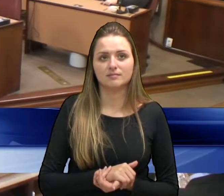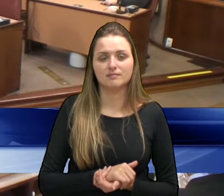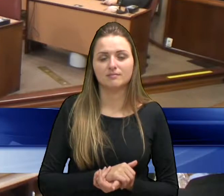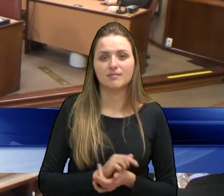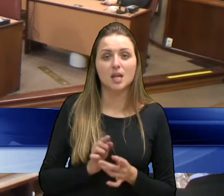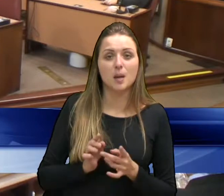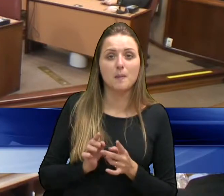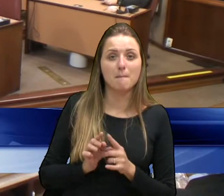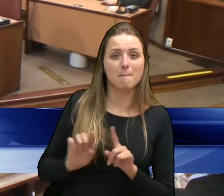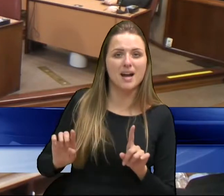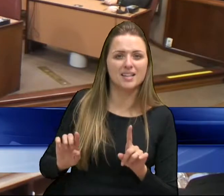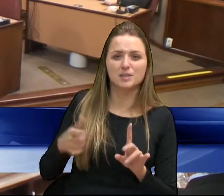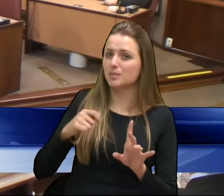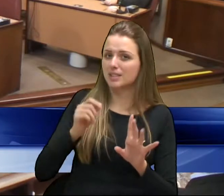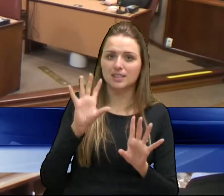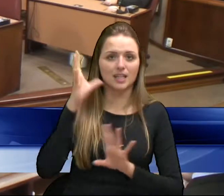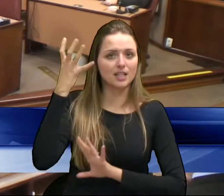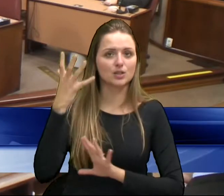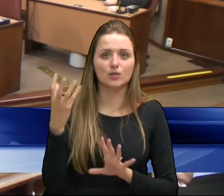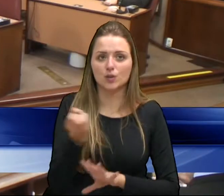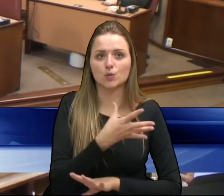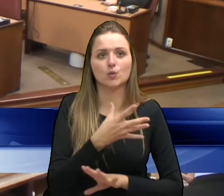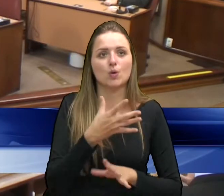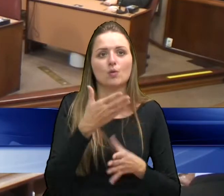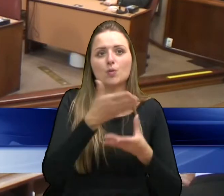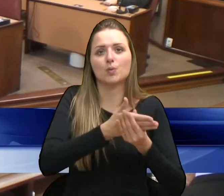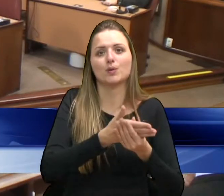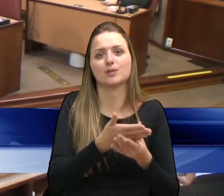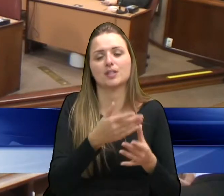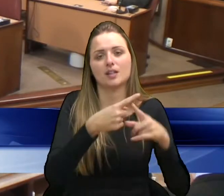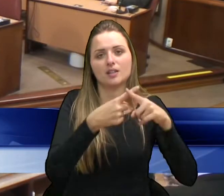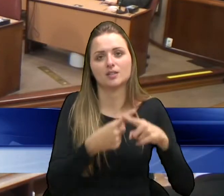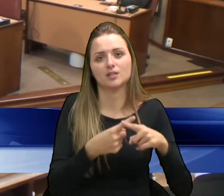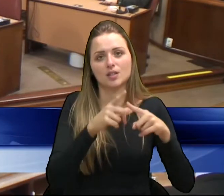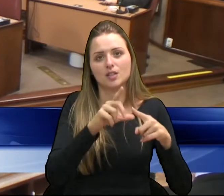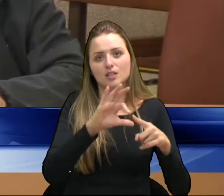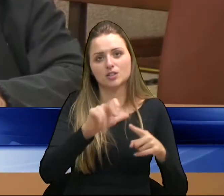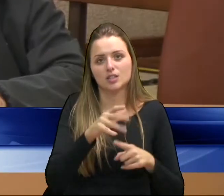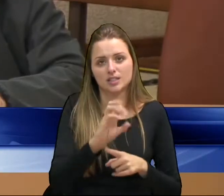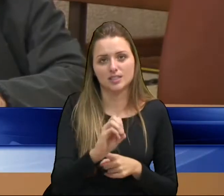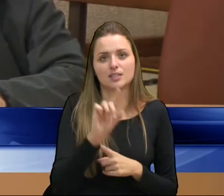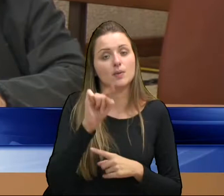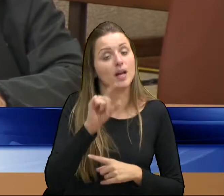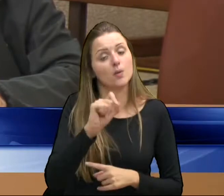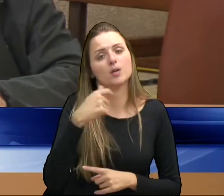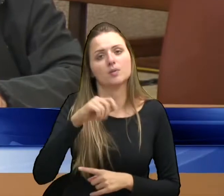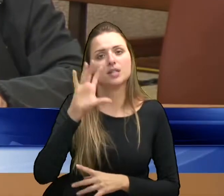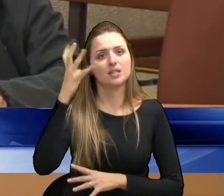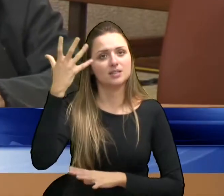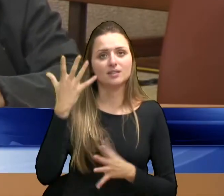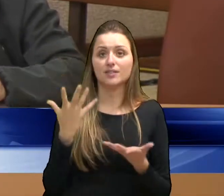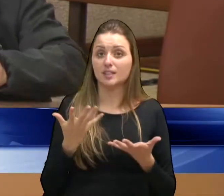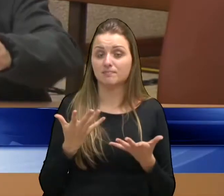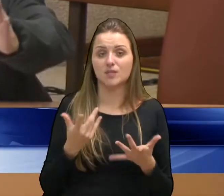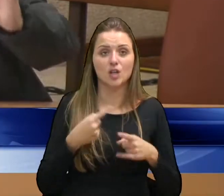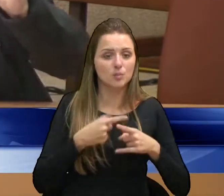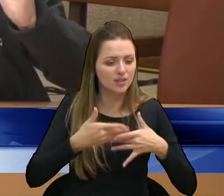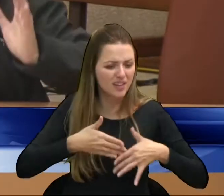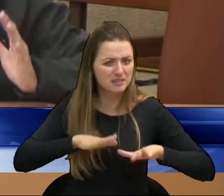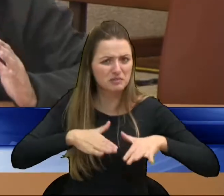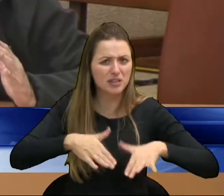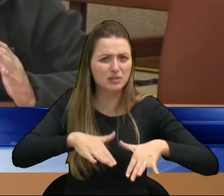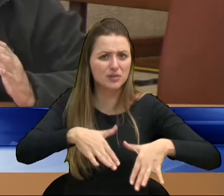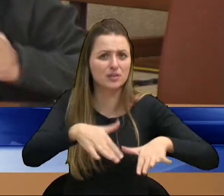ó, tem que resolver o novo processo licitatório, né? Isso é que tem que ser resolvido, senão vai ser empurrando com a barriga a